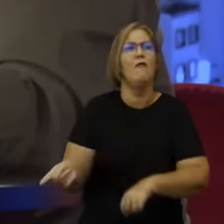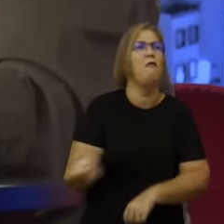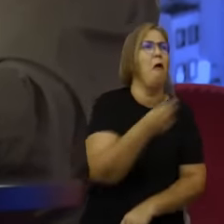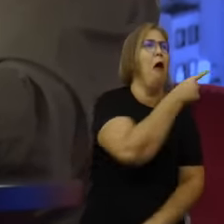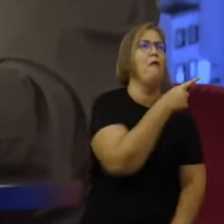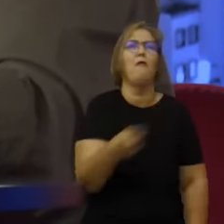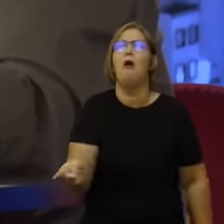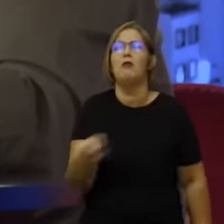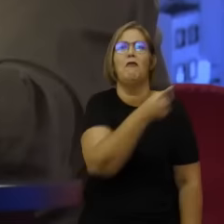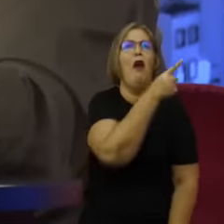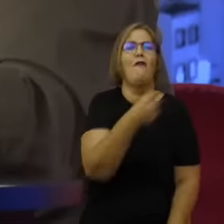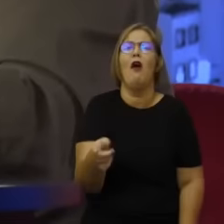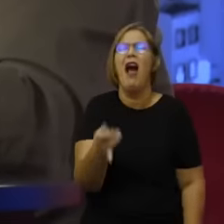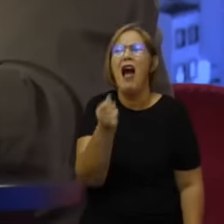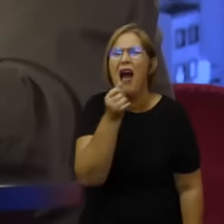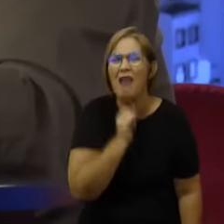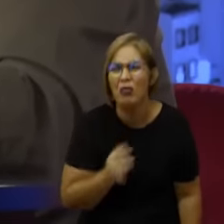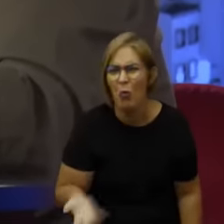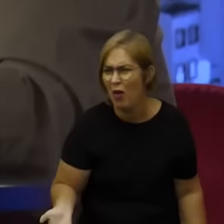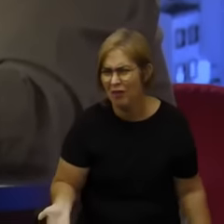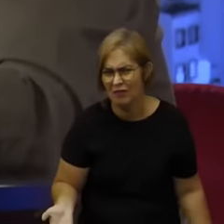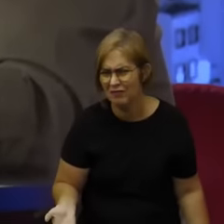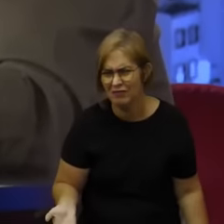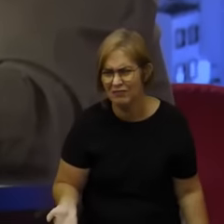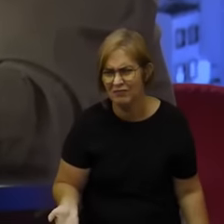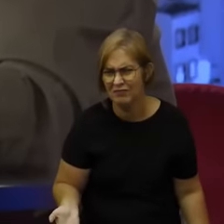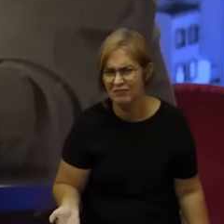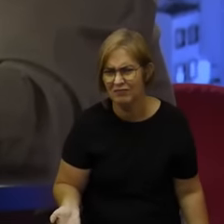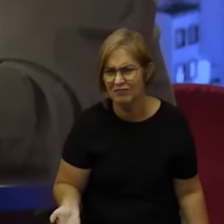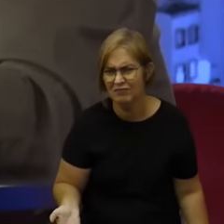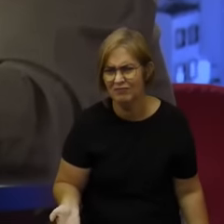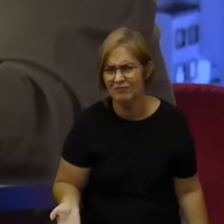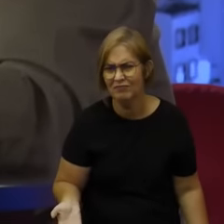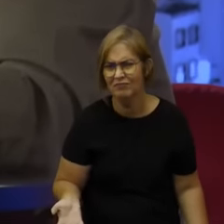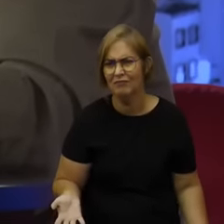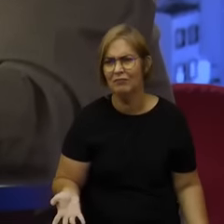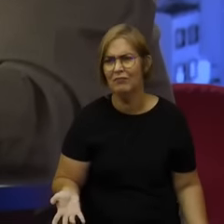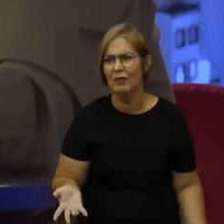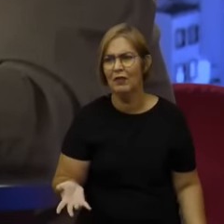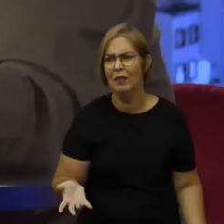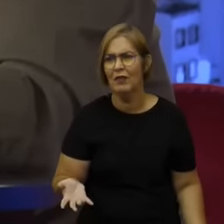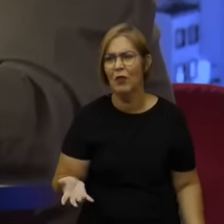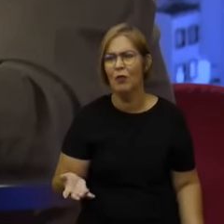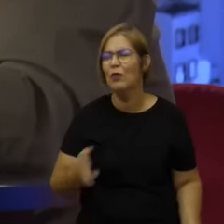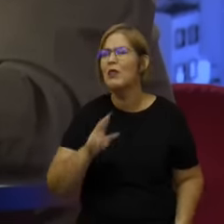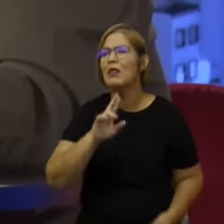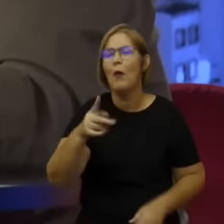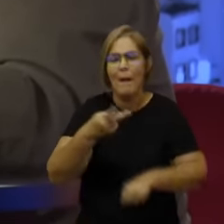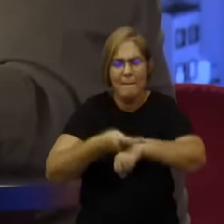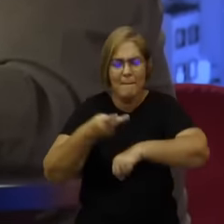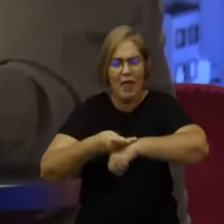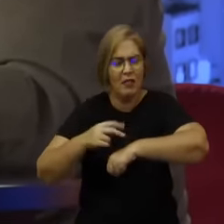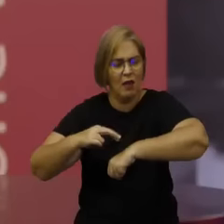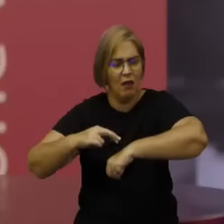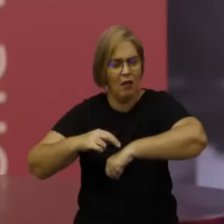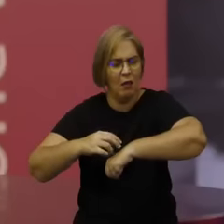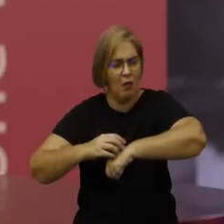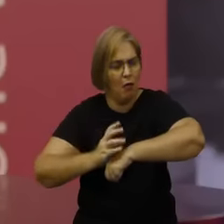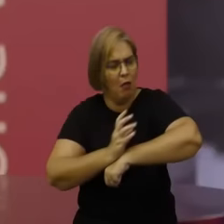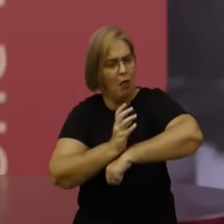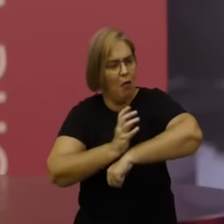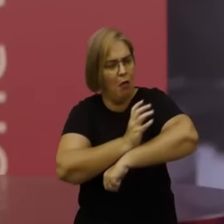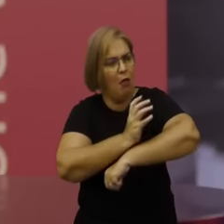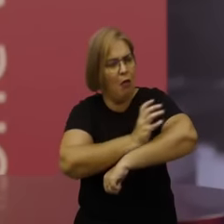cume da montanha e ela rolar, rolar, rolar. E depois o que que acontece? Ao contrário de Sísfo, nós morremos,